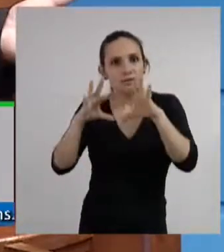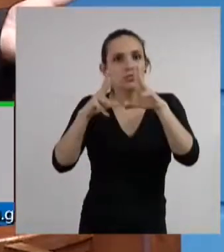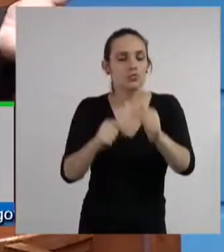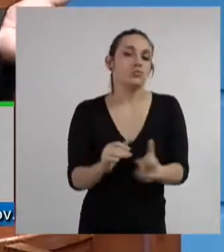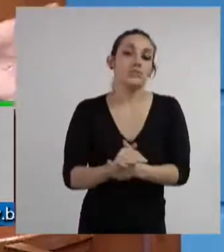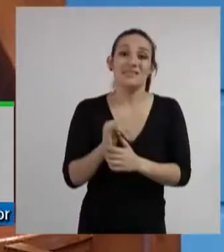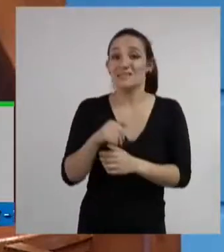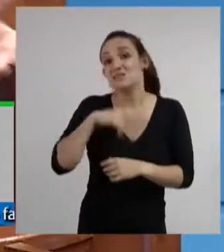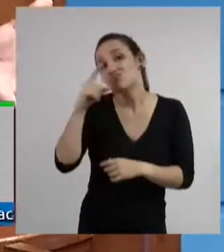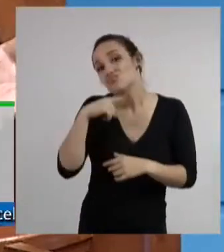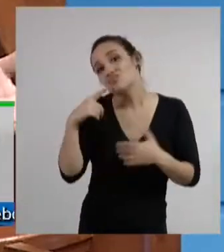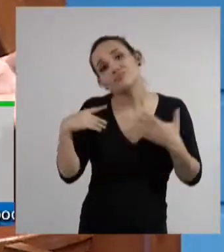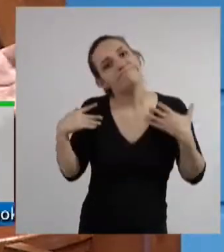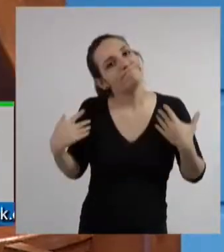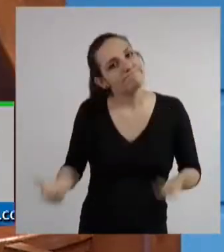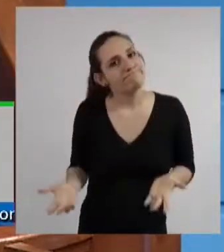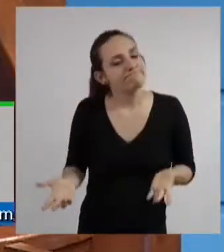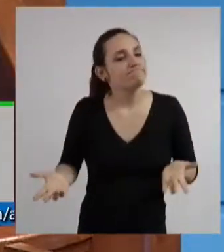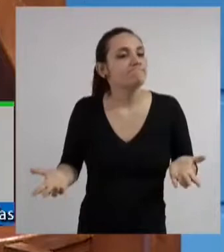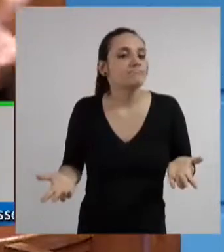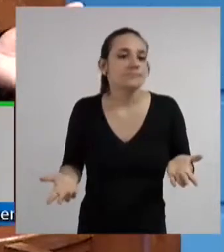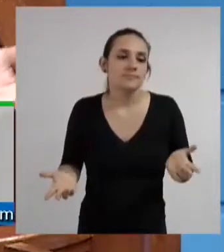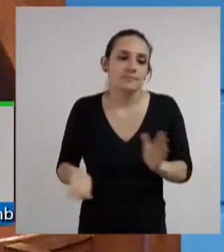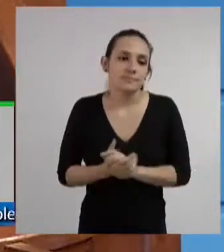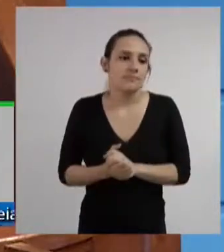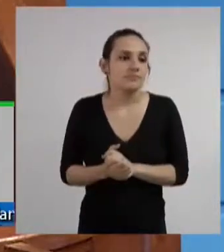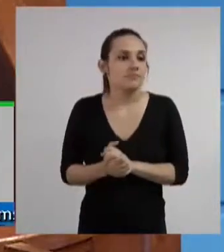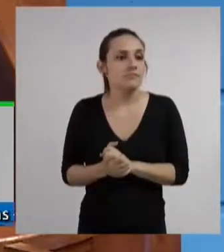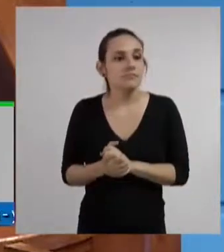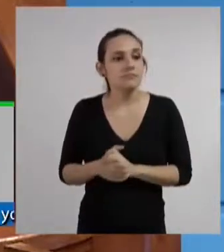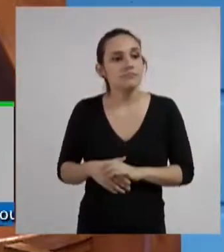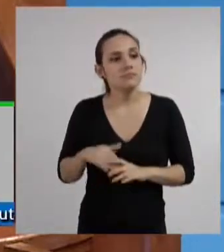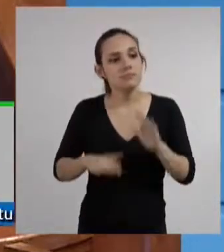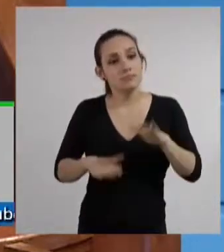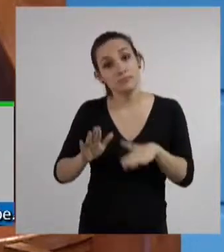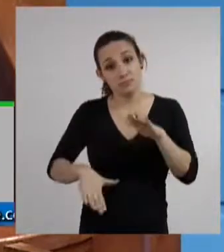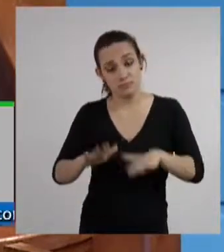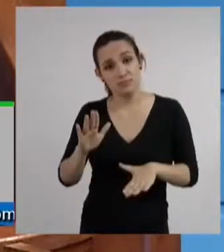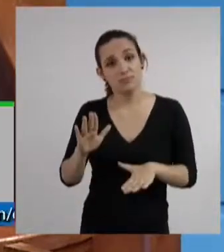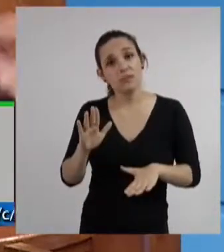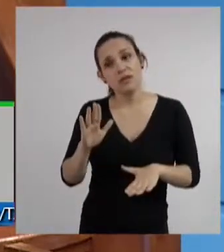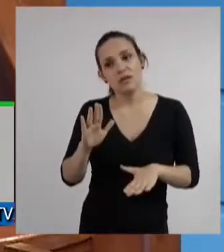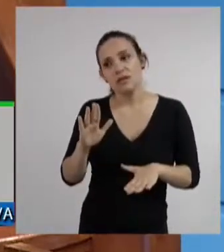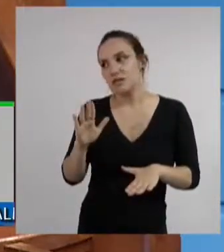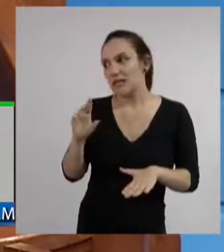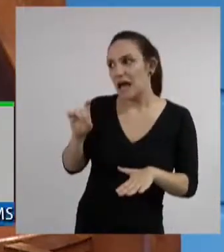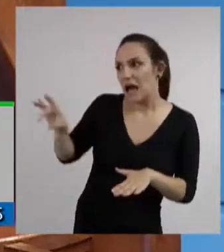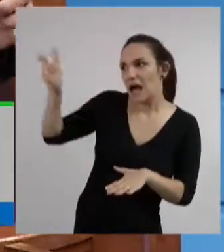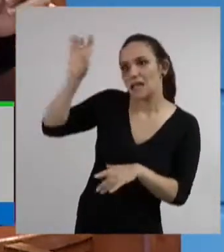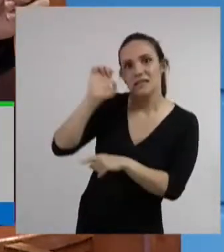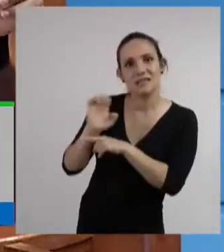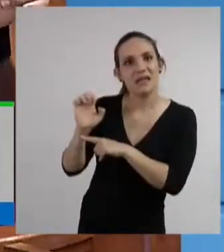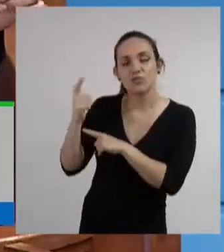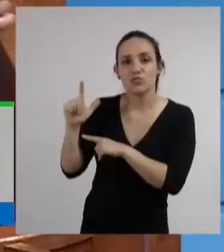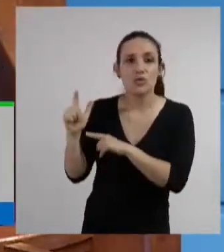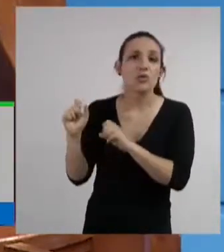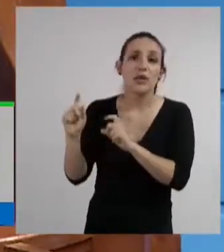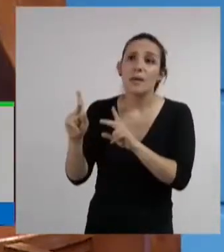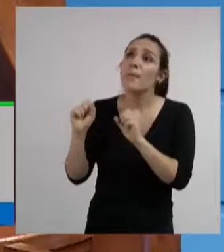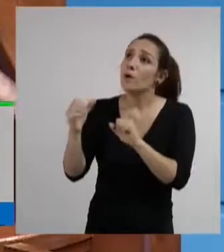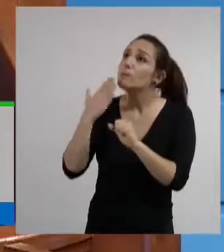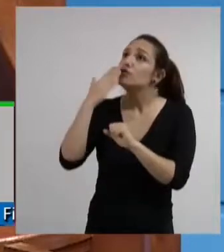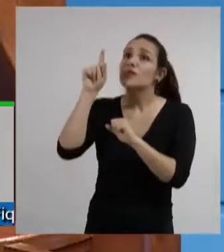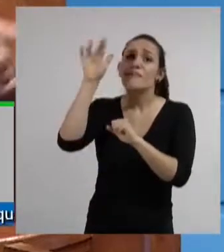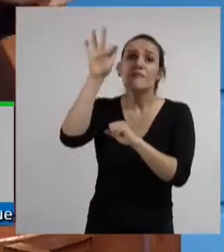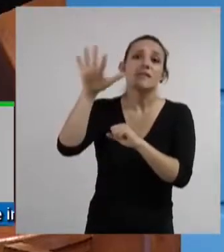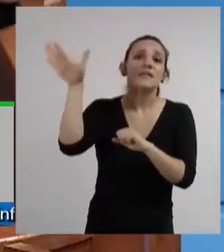as condições de fazer, talvez os estados, em função da própria situação econômica, não podem fazer, e aí vai recurso para outros municípios, para outros